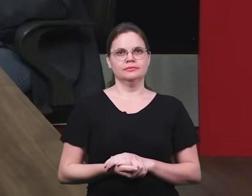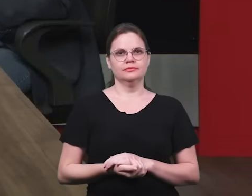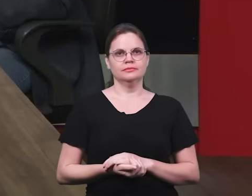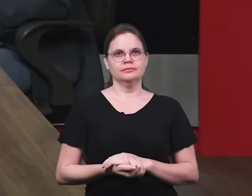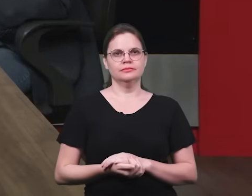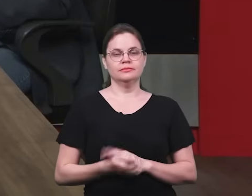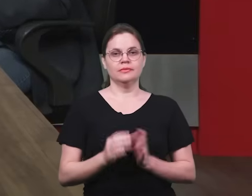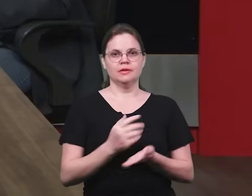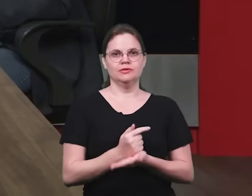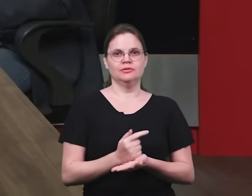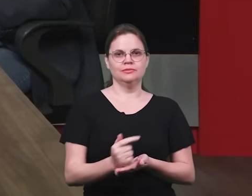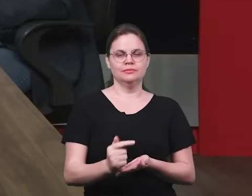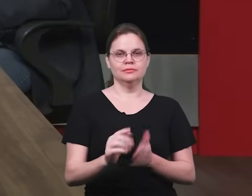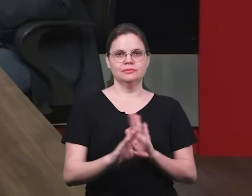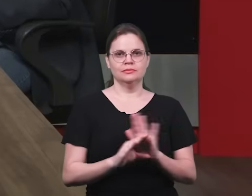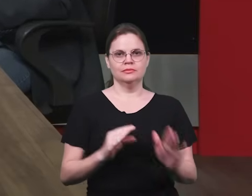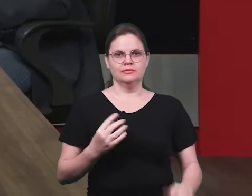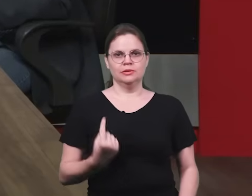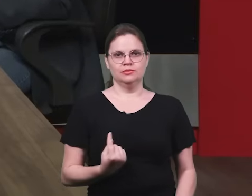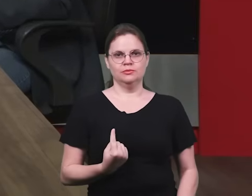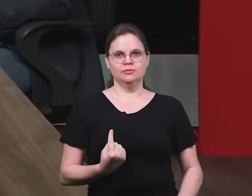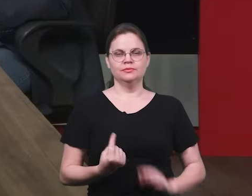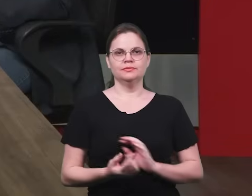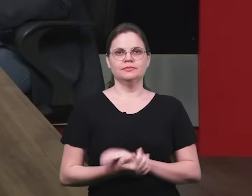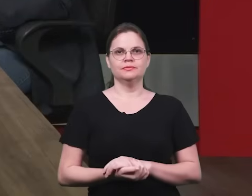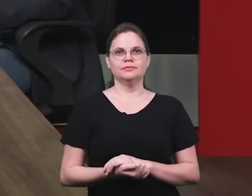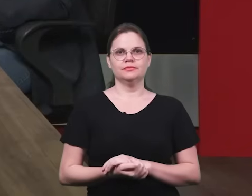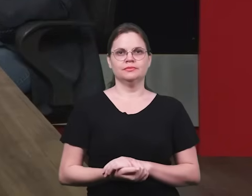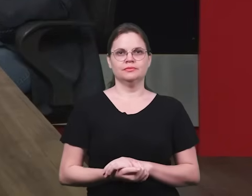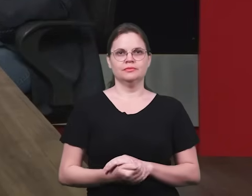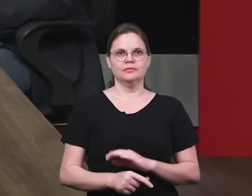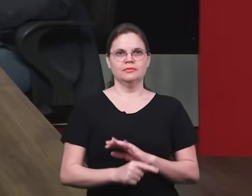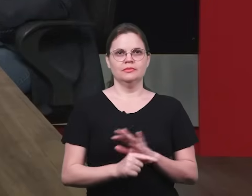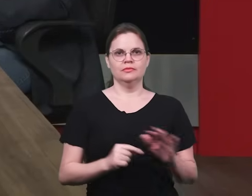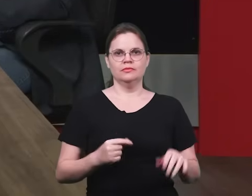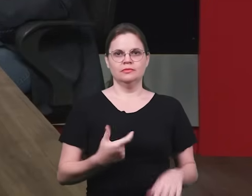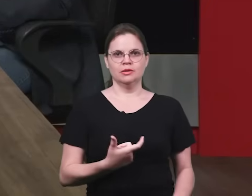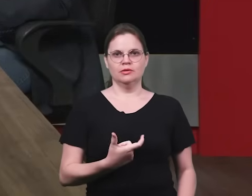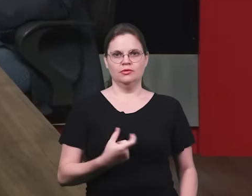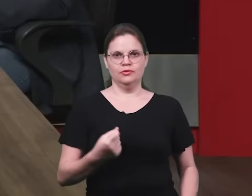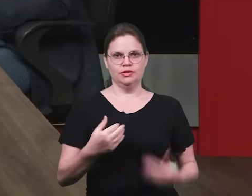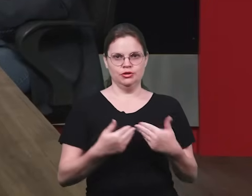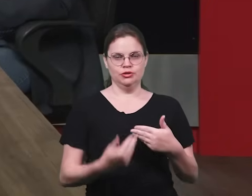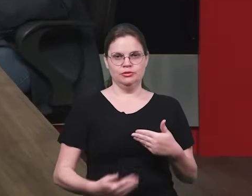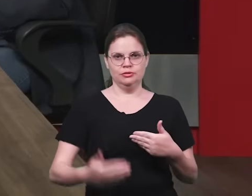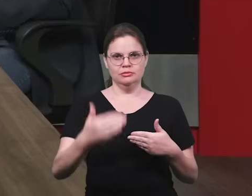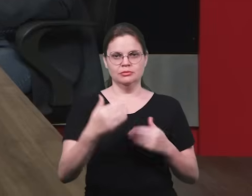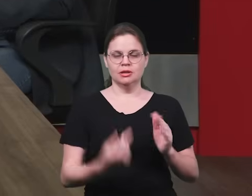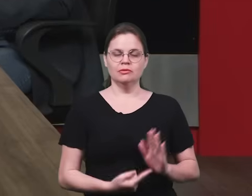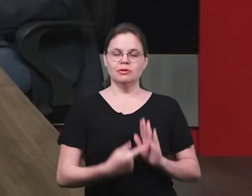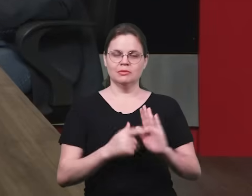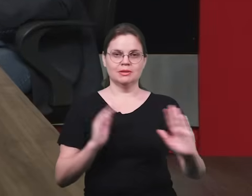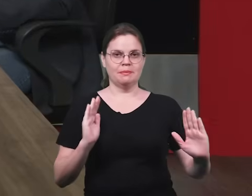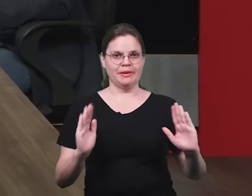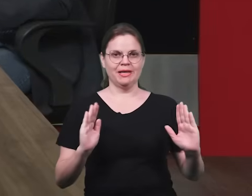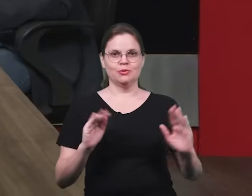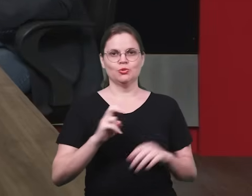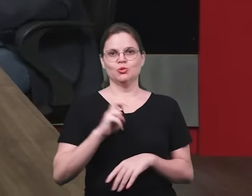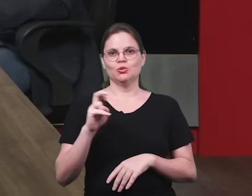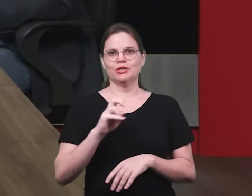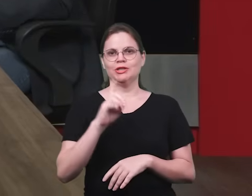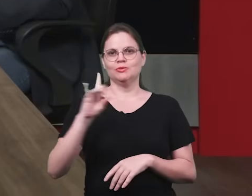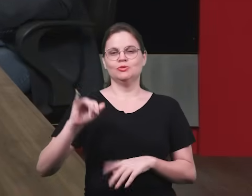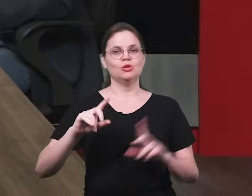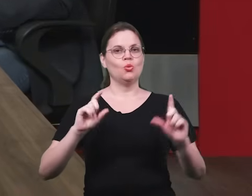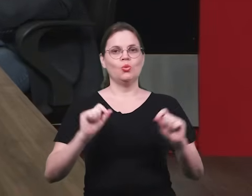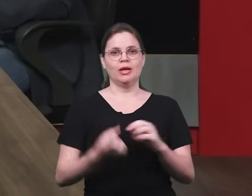do quinto dia, que está em Gênesis, no capítulo 1. Vamos ler aqui a partir do verso 20, que vai tratar a respeito daquilo